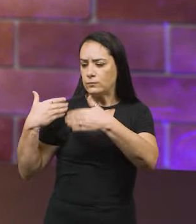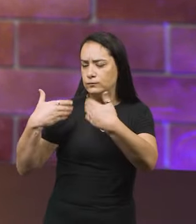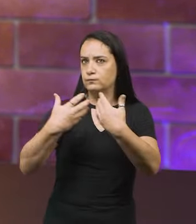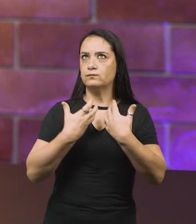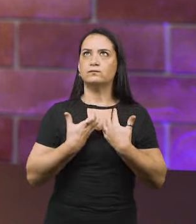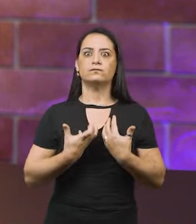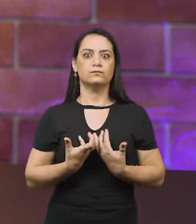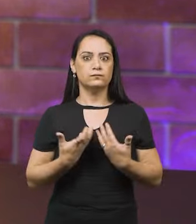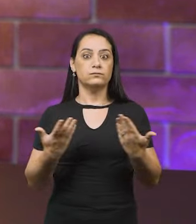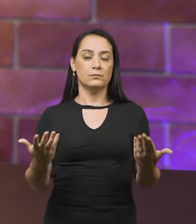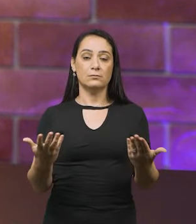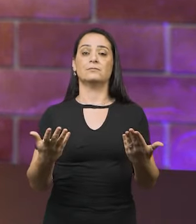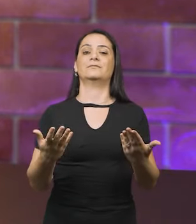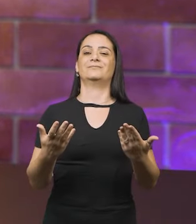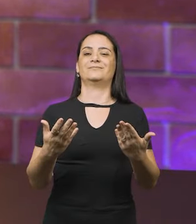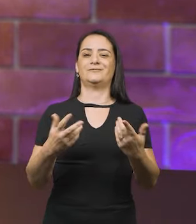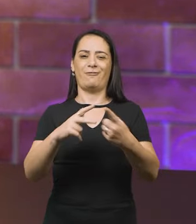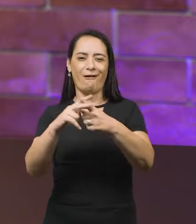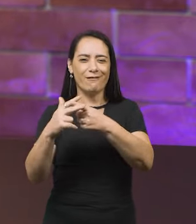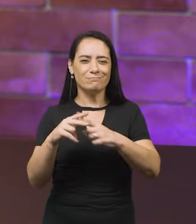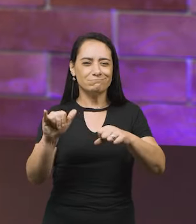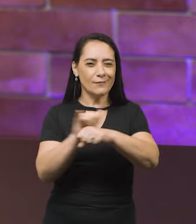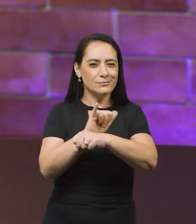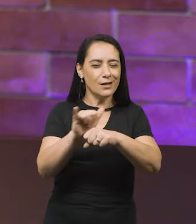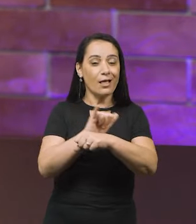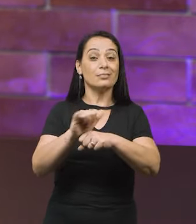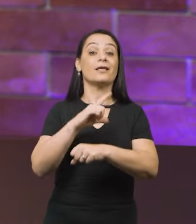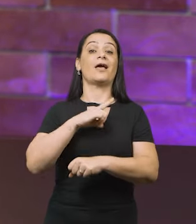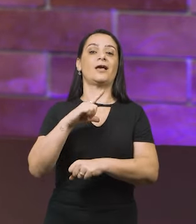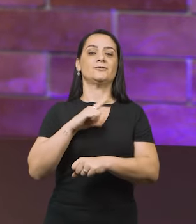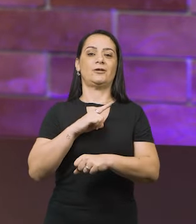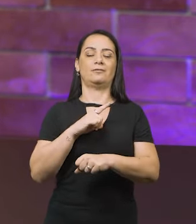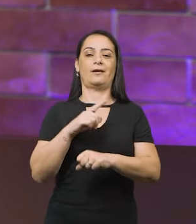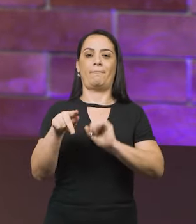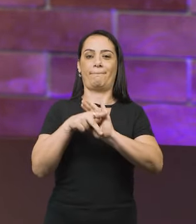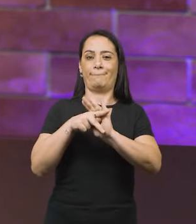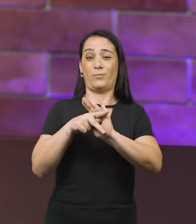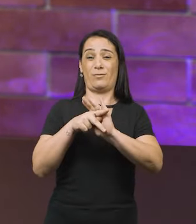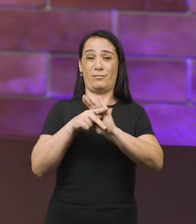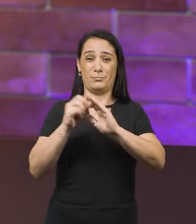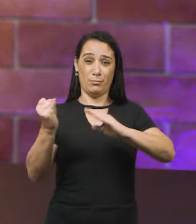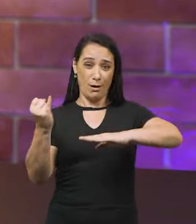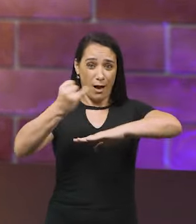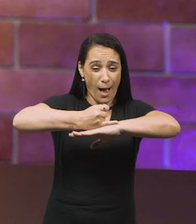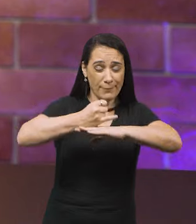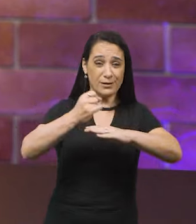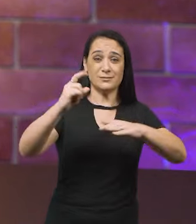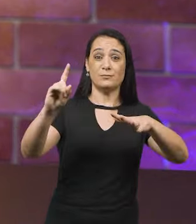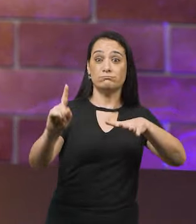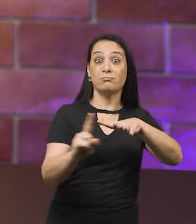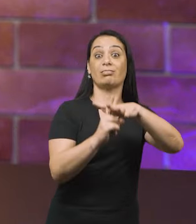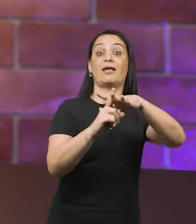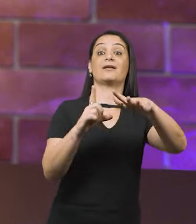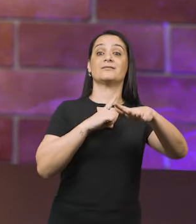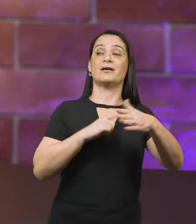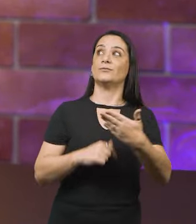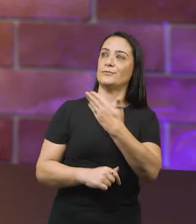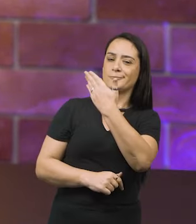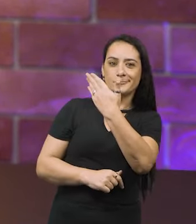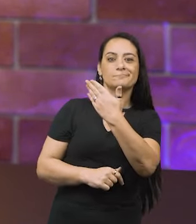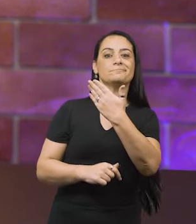um processo demorado e bem cansativo. E essa é a arma secreta do CCT Pro, a integração